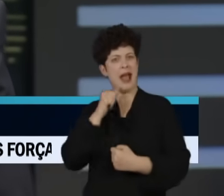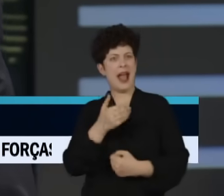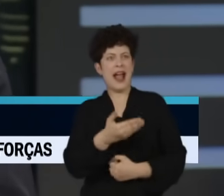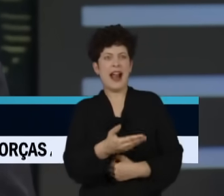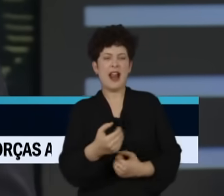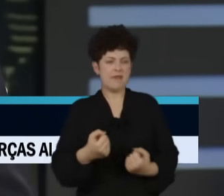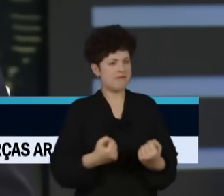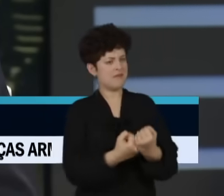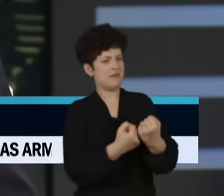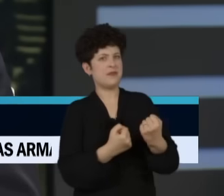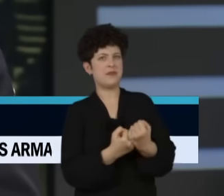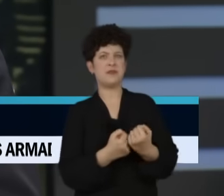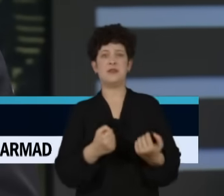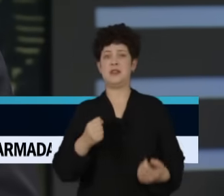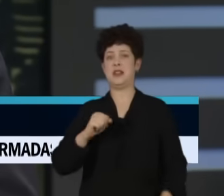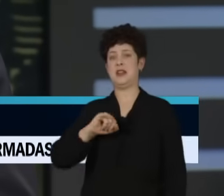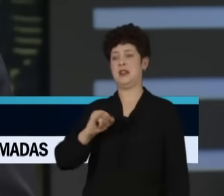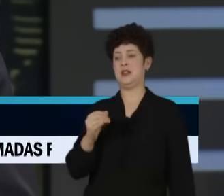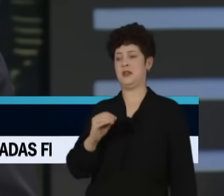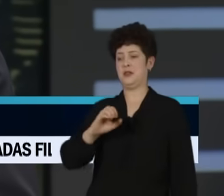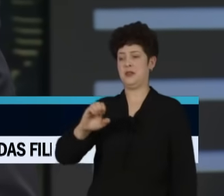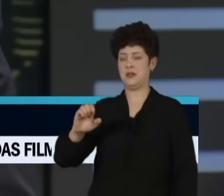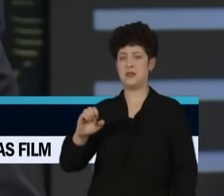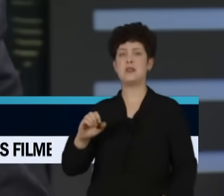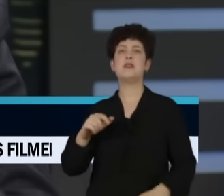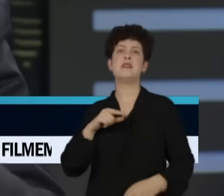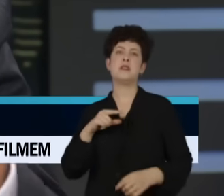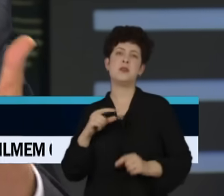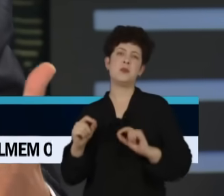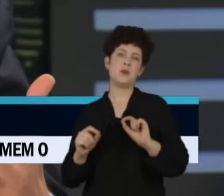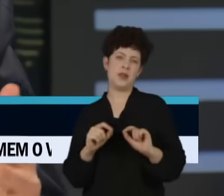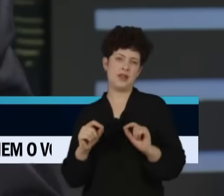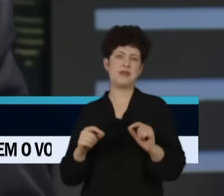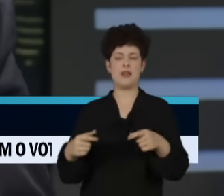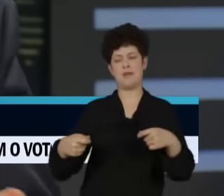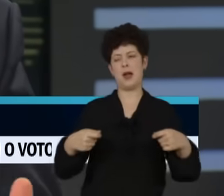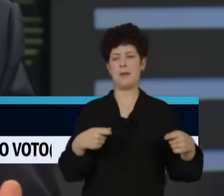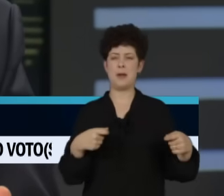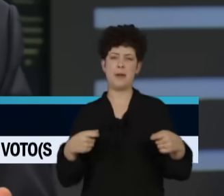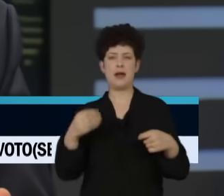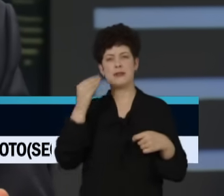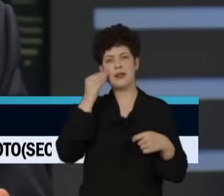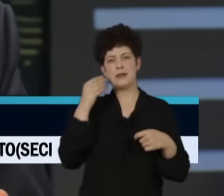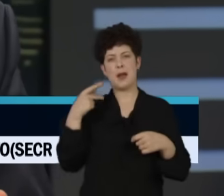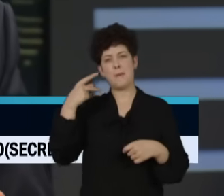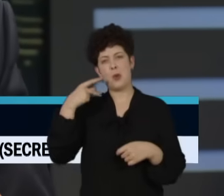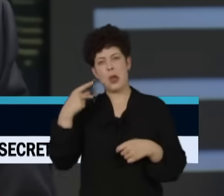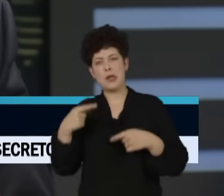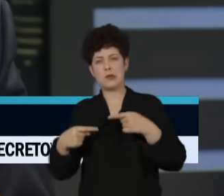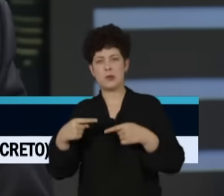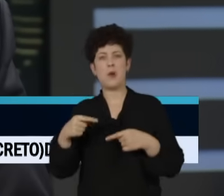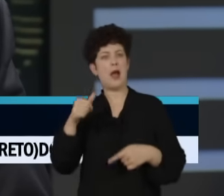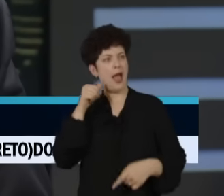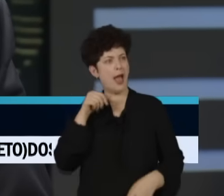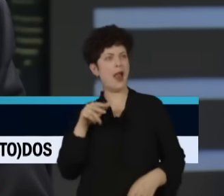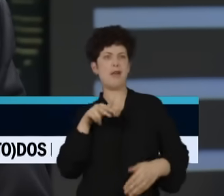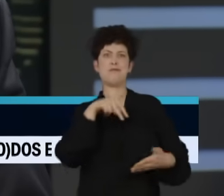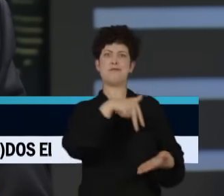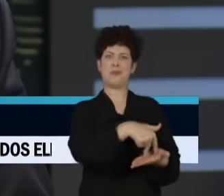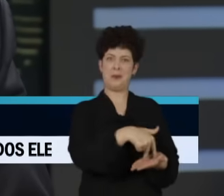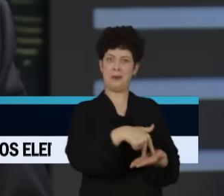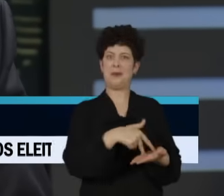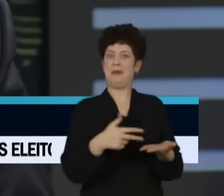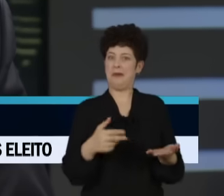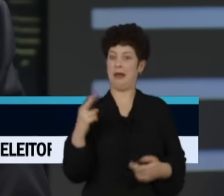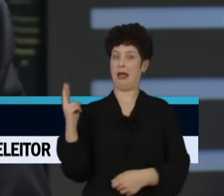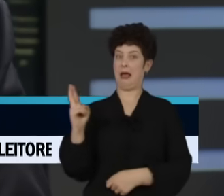Ou seja, Joe Biden disse que tentou de suadila não ir, quer dizer, aquele jogo político, né? Mas ela foi, marcou presença e os republicanos